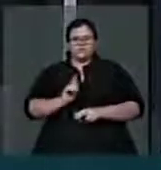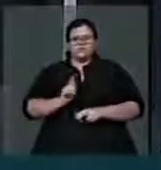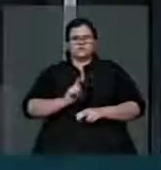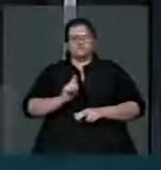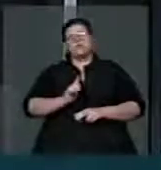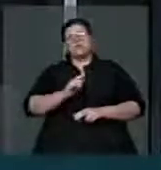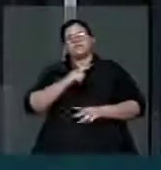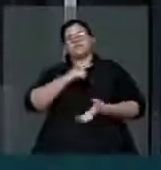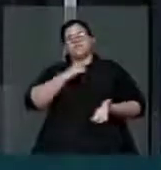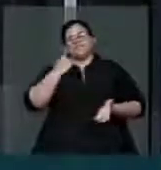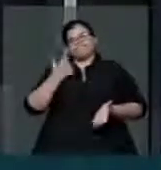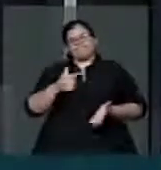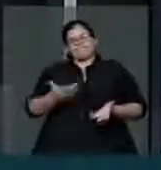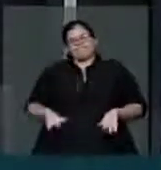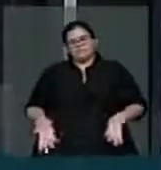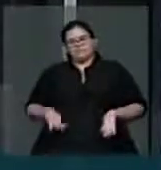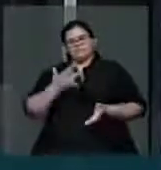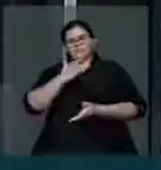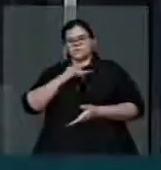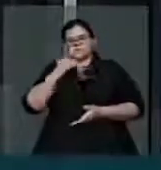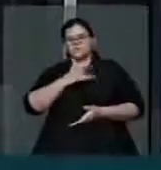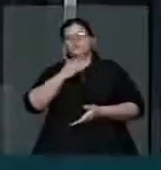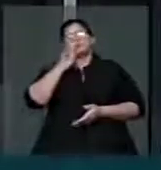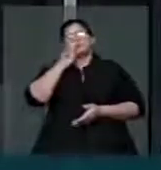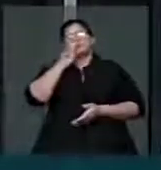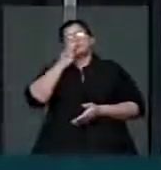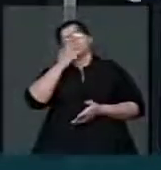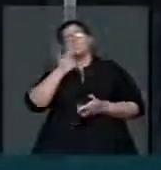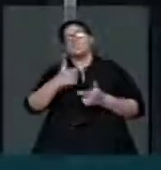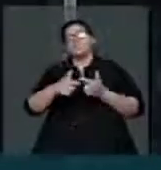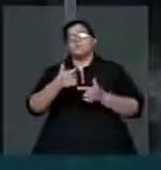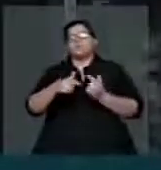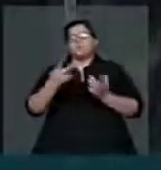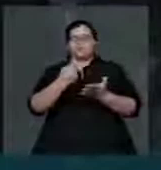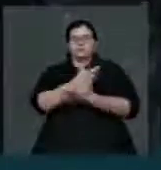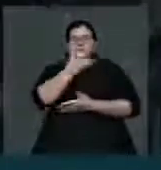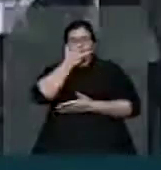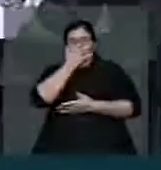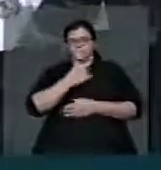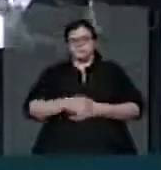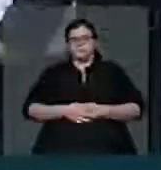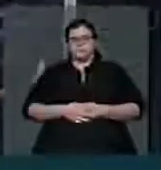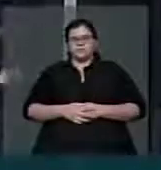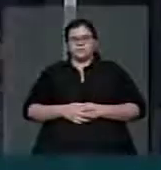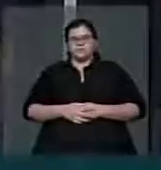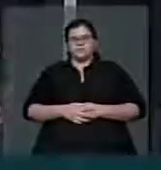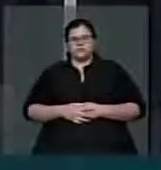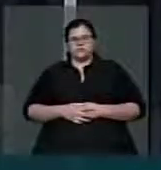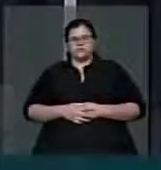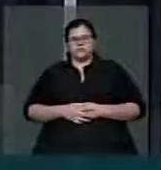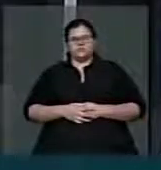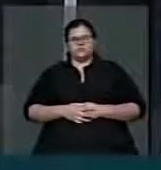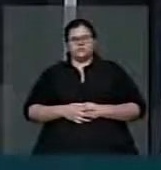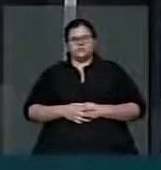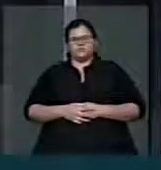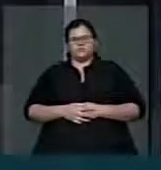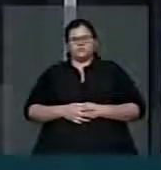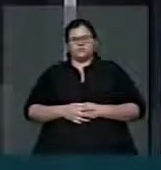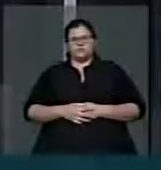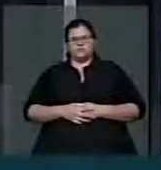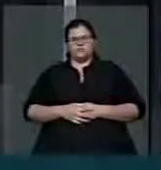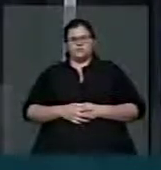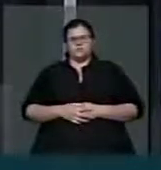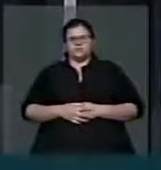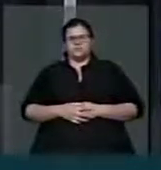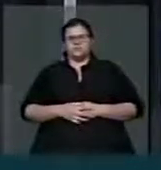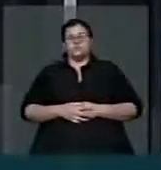aquele atentado bárbaro. E foi ele também, Sérgio Vieira de Mello, que pela primeira vez na história das